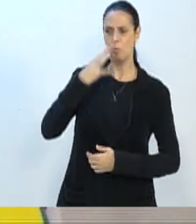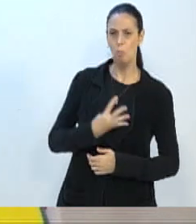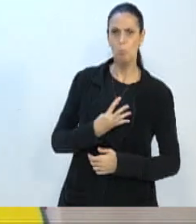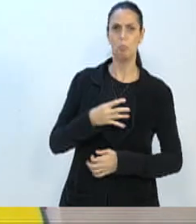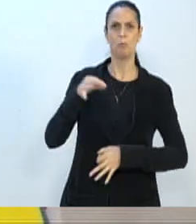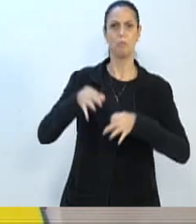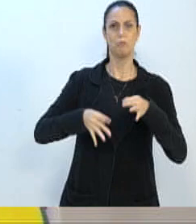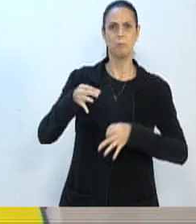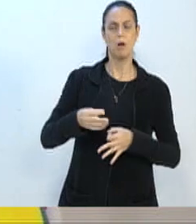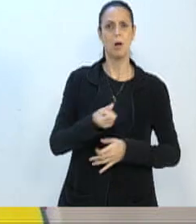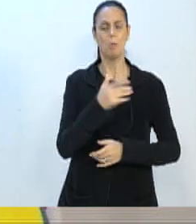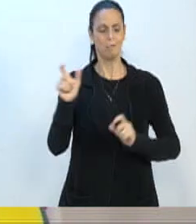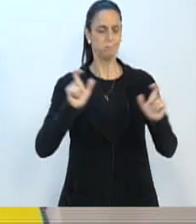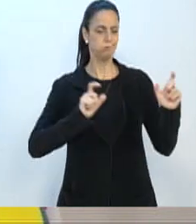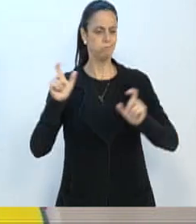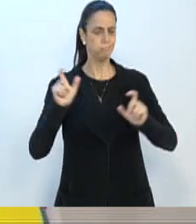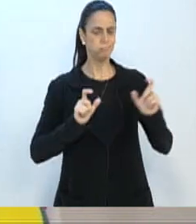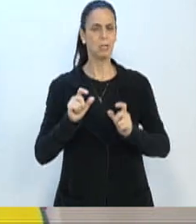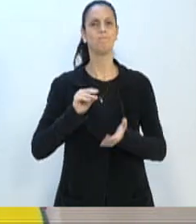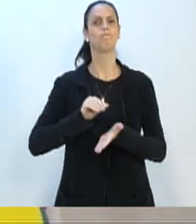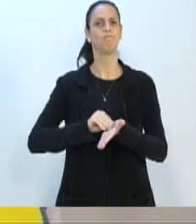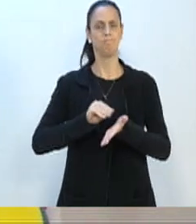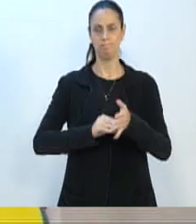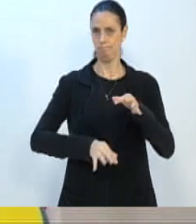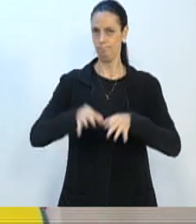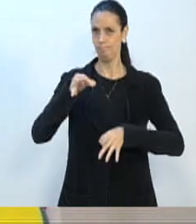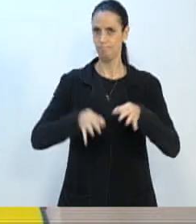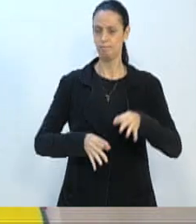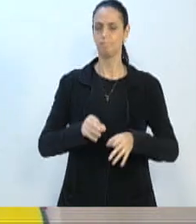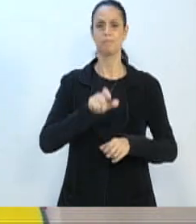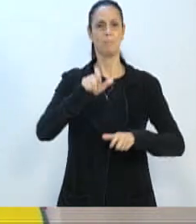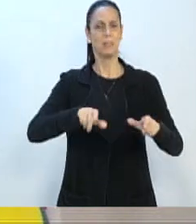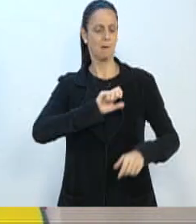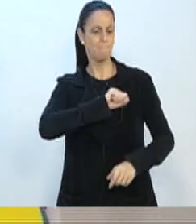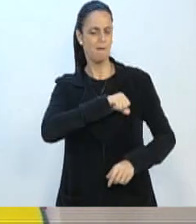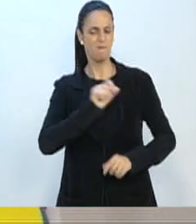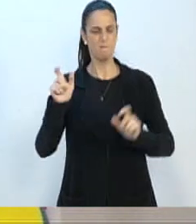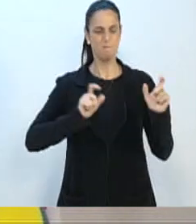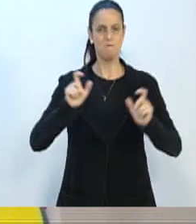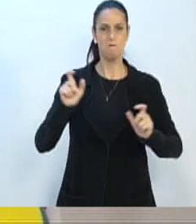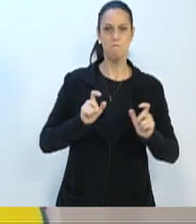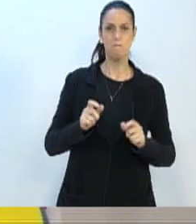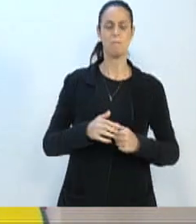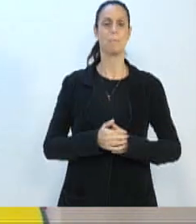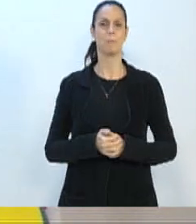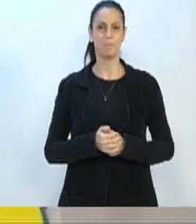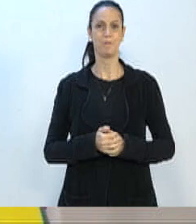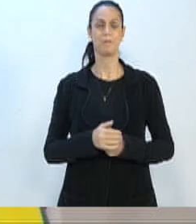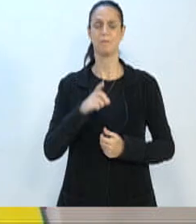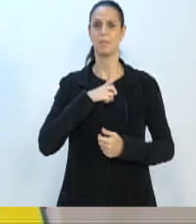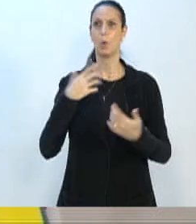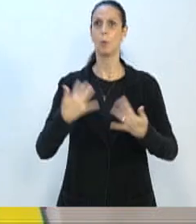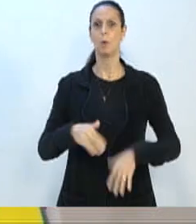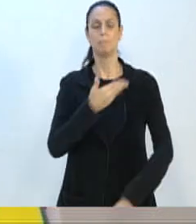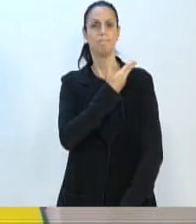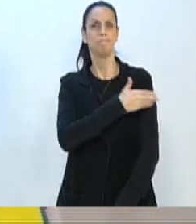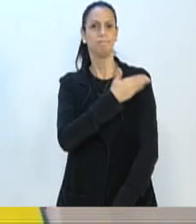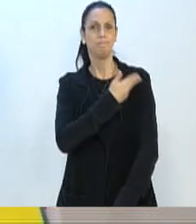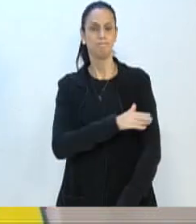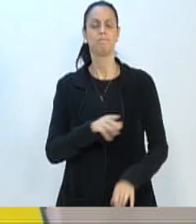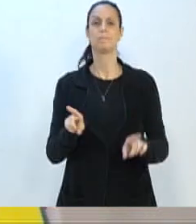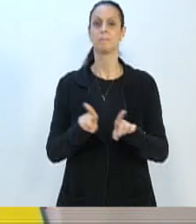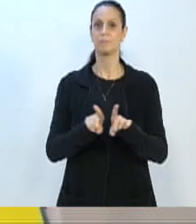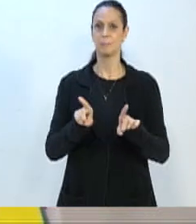quantos ataques injustos cruéis quanta generalizações quanto preconceito e